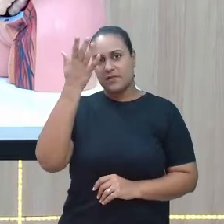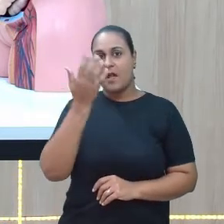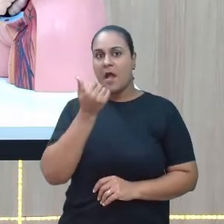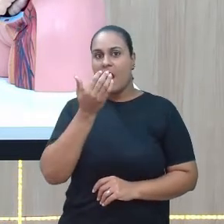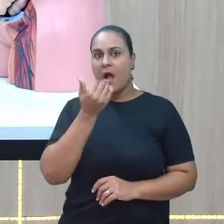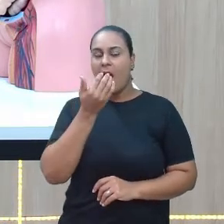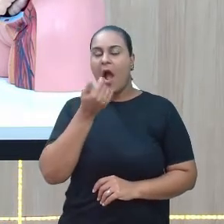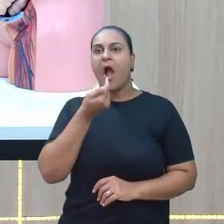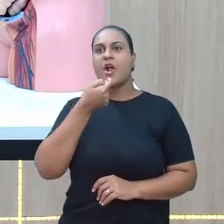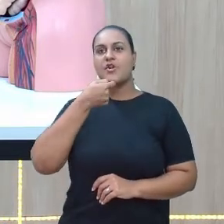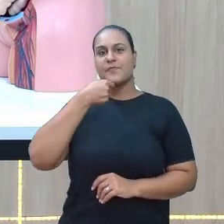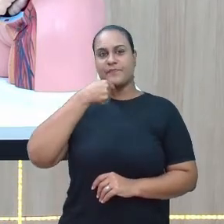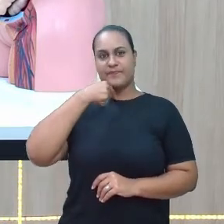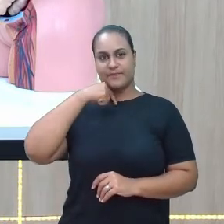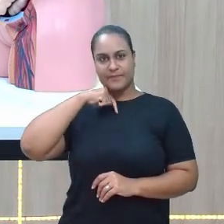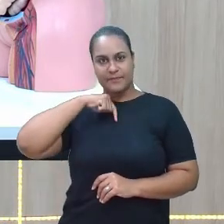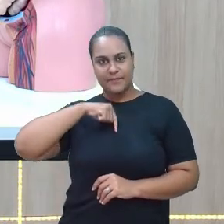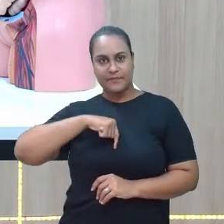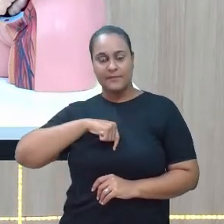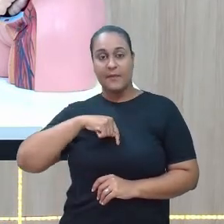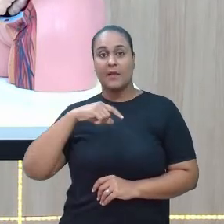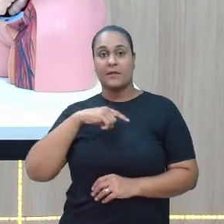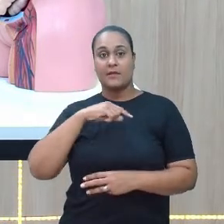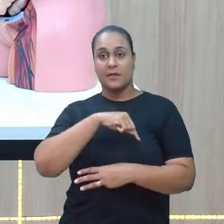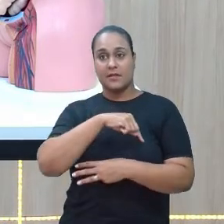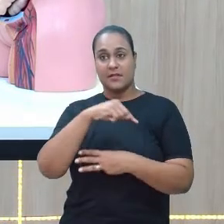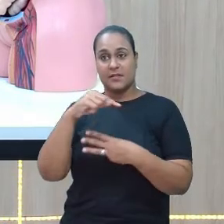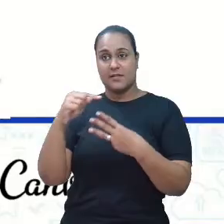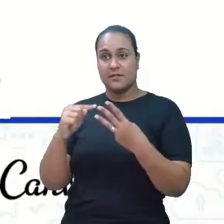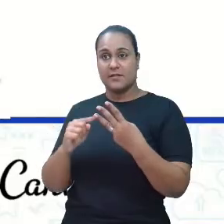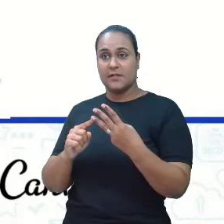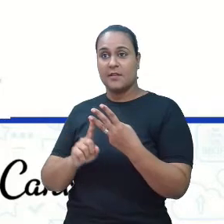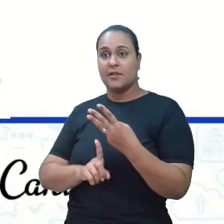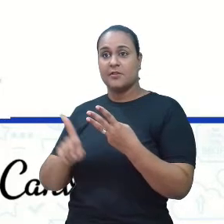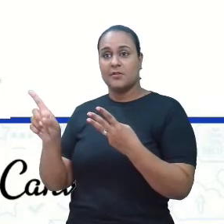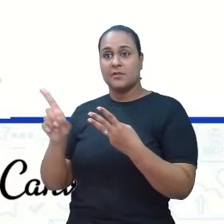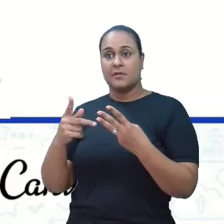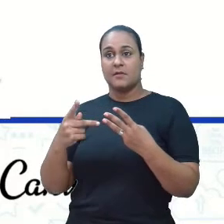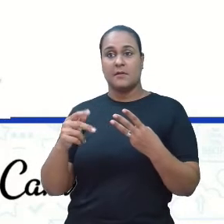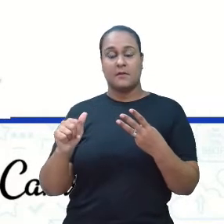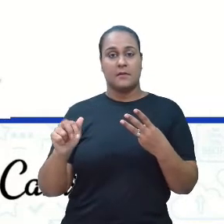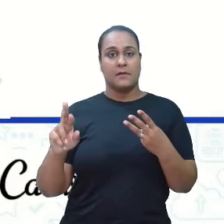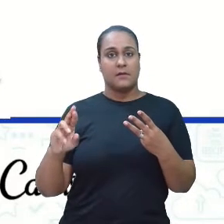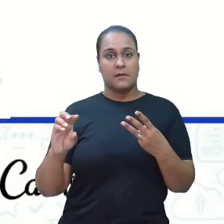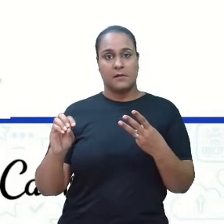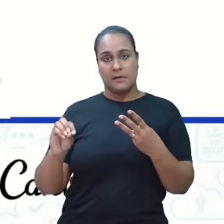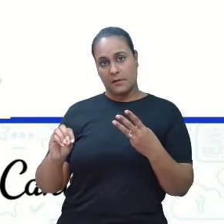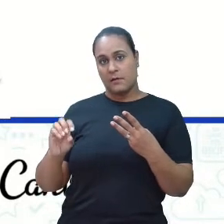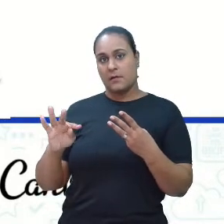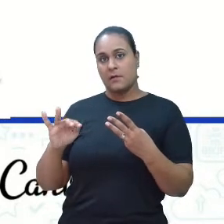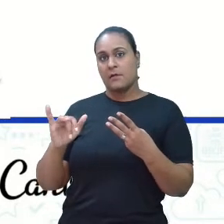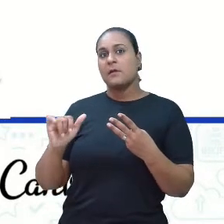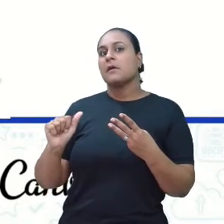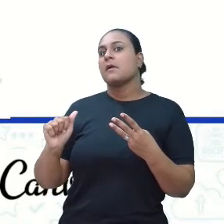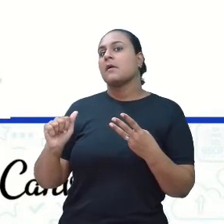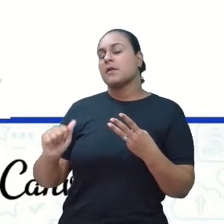a digestão. E existem 3 pares de glândulas maiores, são as parótidas,